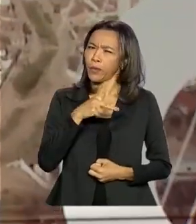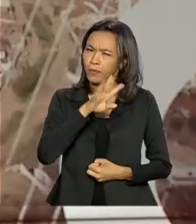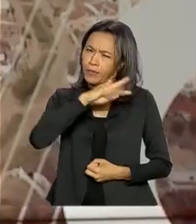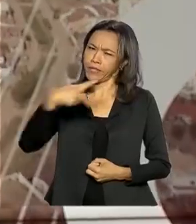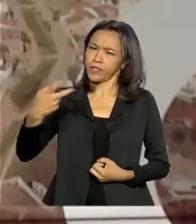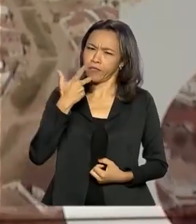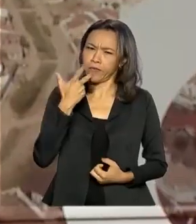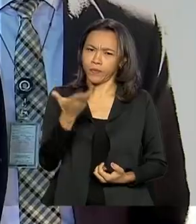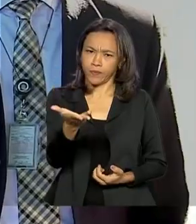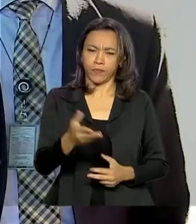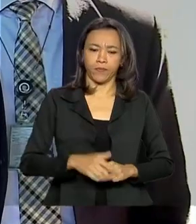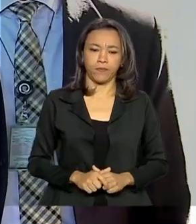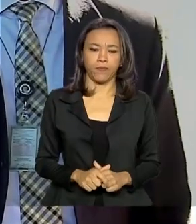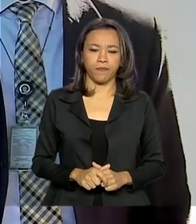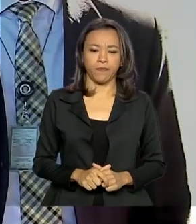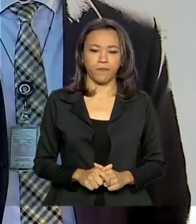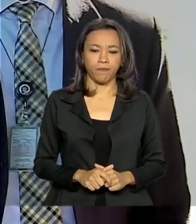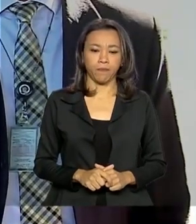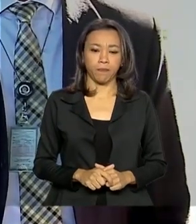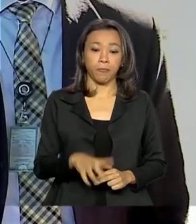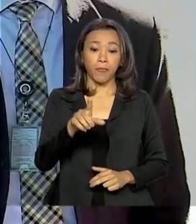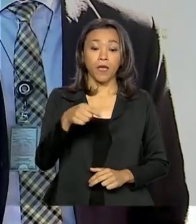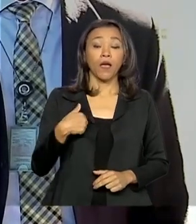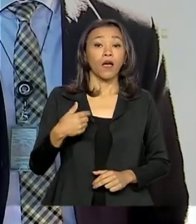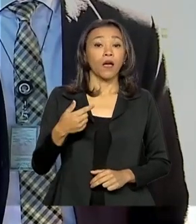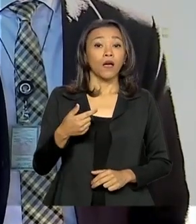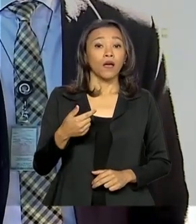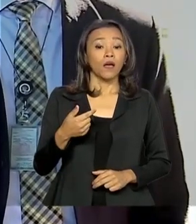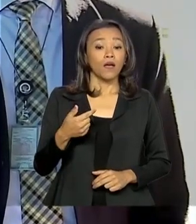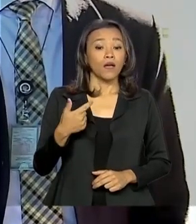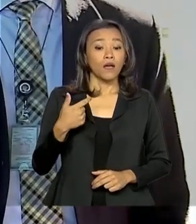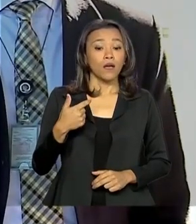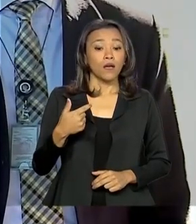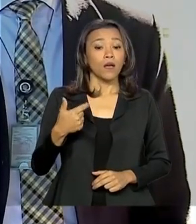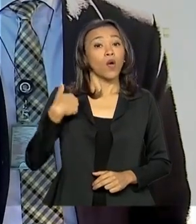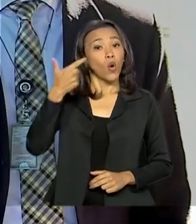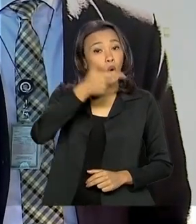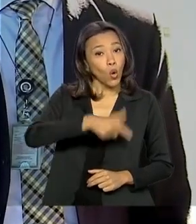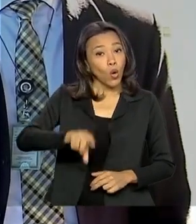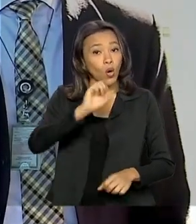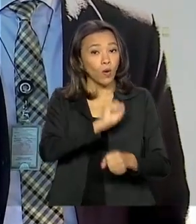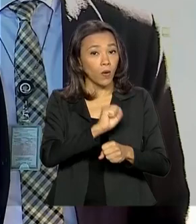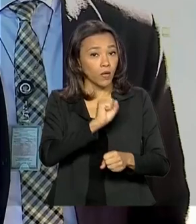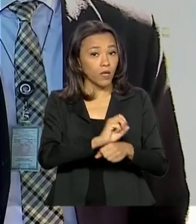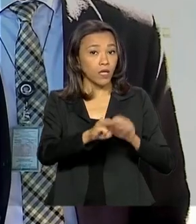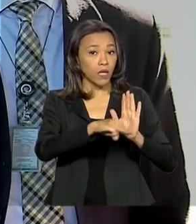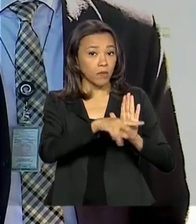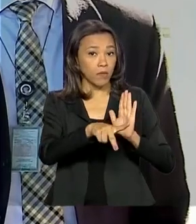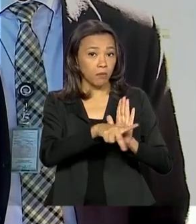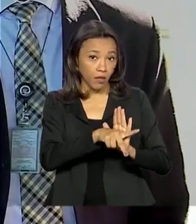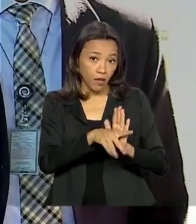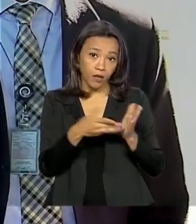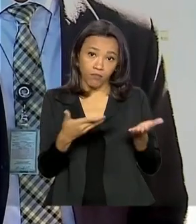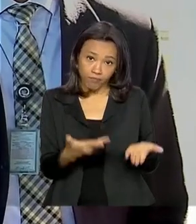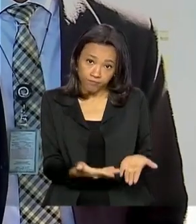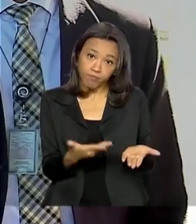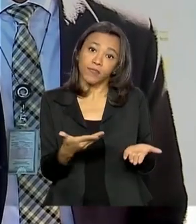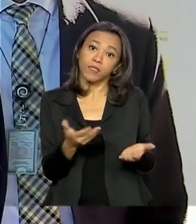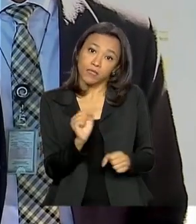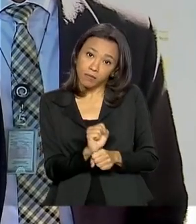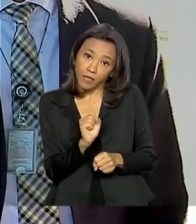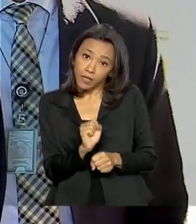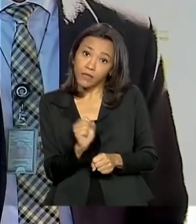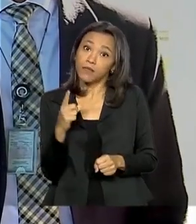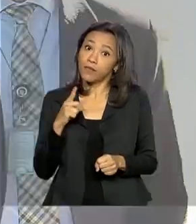esse dinheiro o negócio ontem eu tô me aguenta só especial a outra medida provisória porque não adianta um cheque sem fundo a